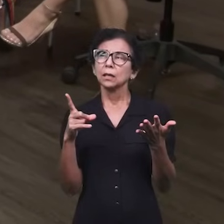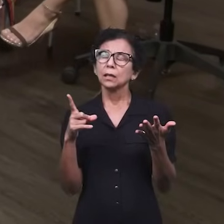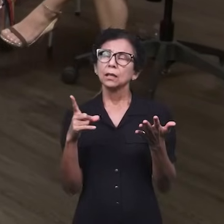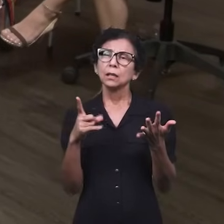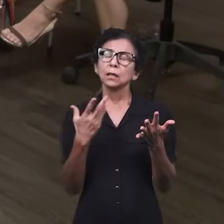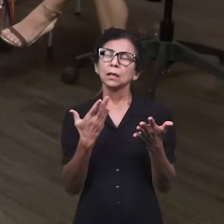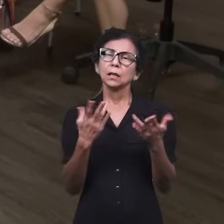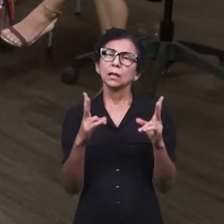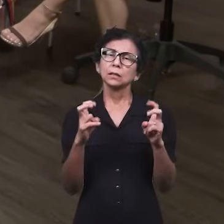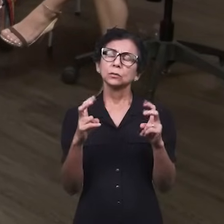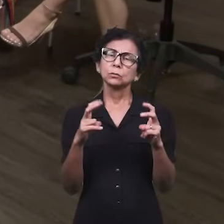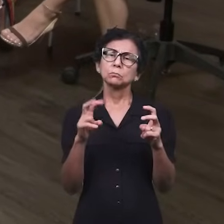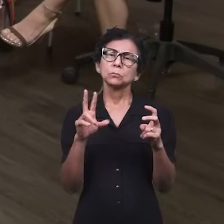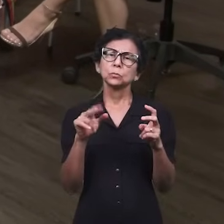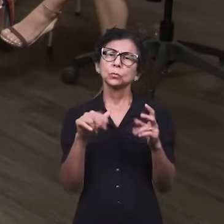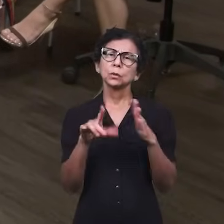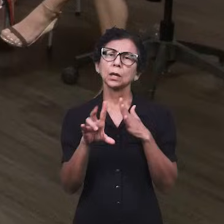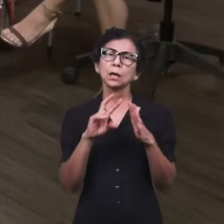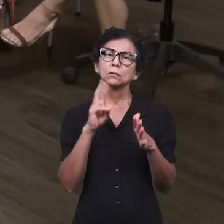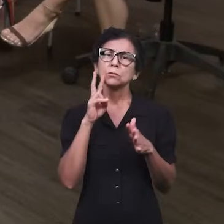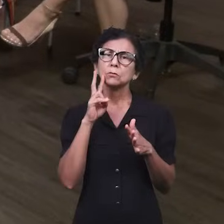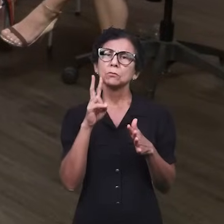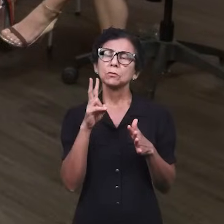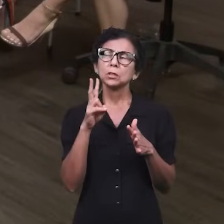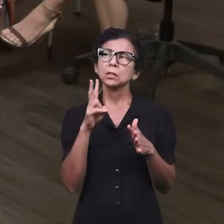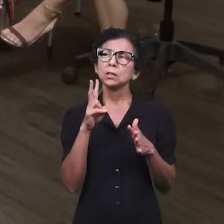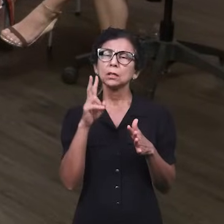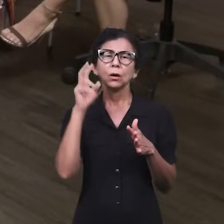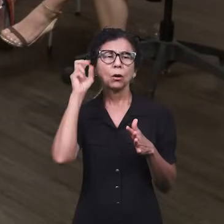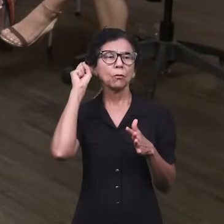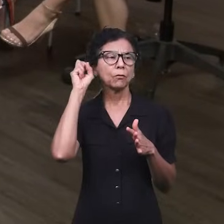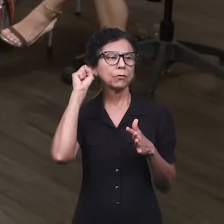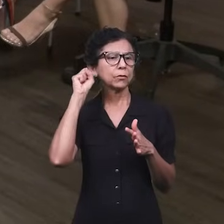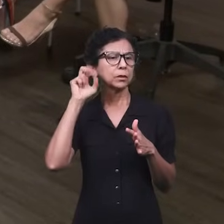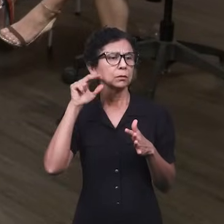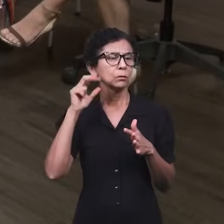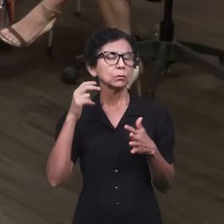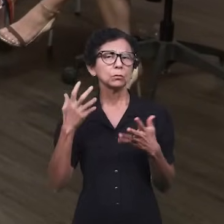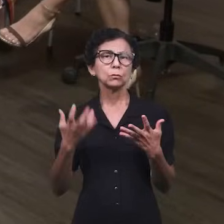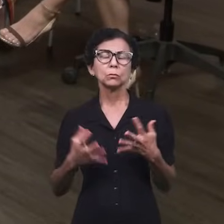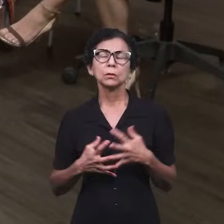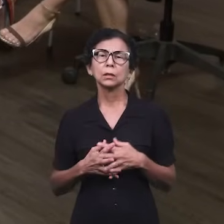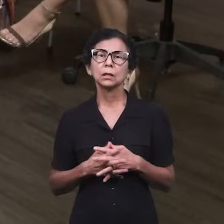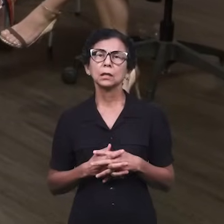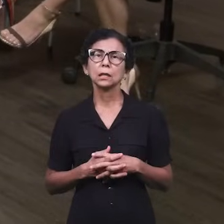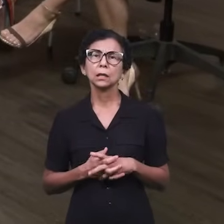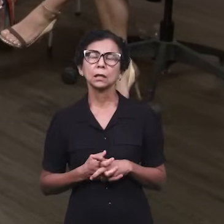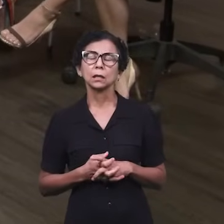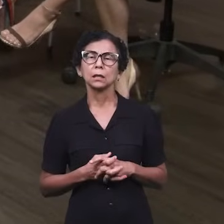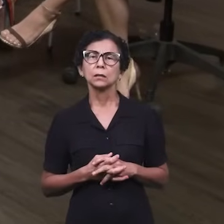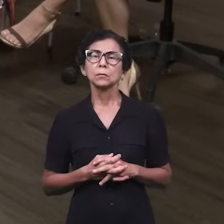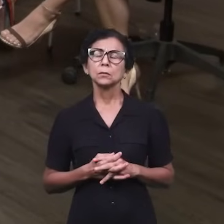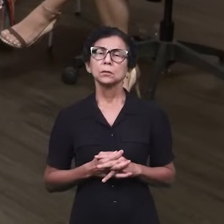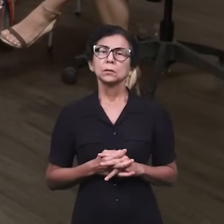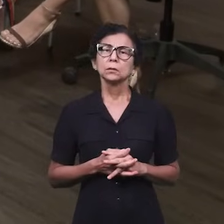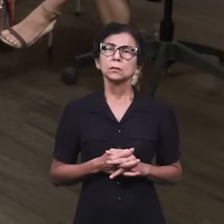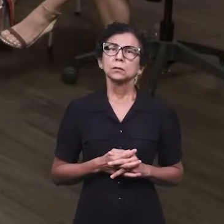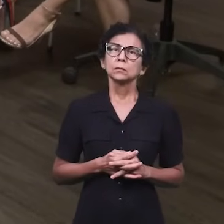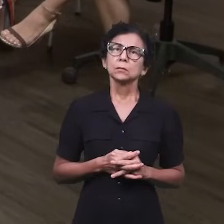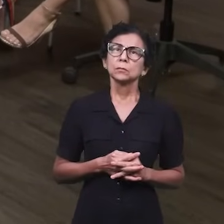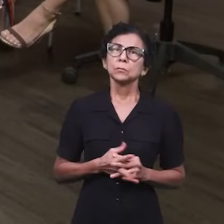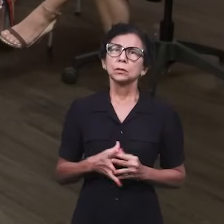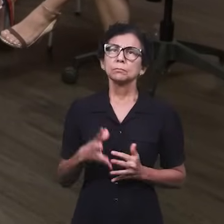ouvia sobre a palavra porque eu nunca imaginei que a palavra pudesse produzir os efeitos que eu estava